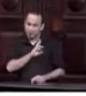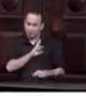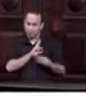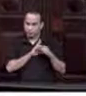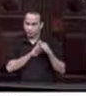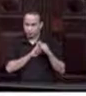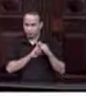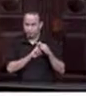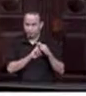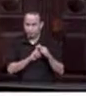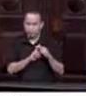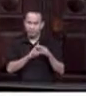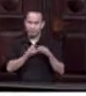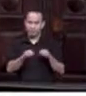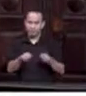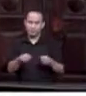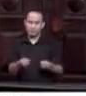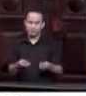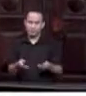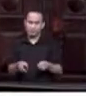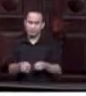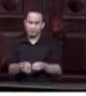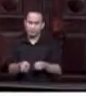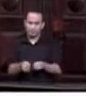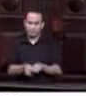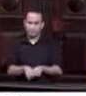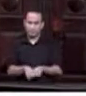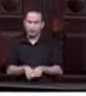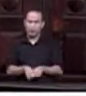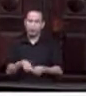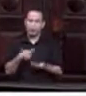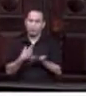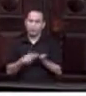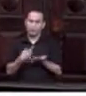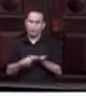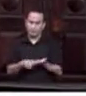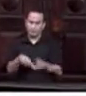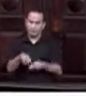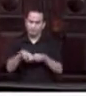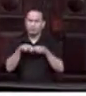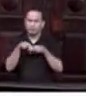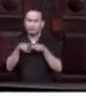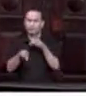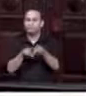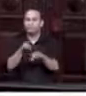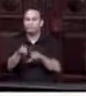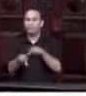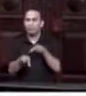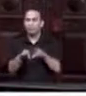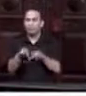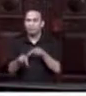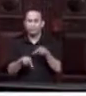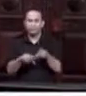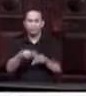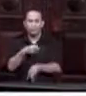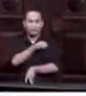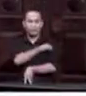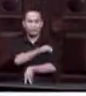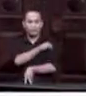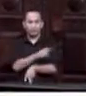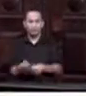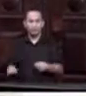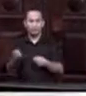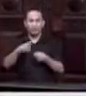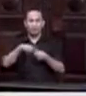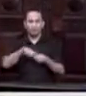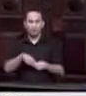deixou conosco esse compromisso para que o povo, o Rio de Janeiro, volte a aquecer